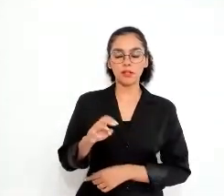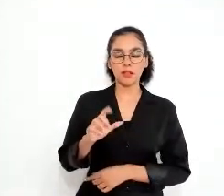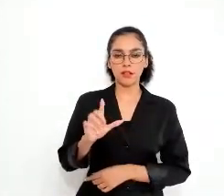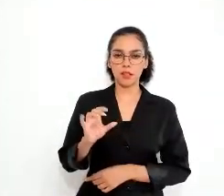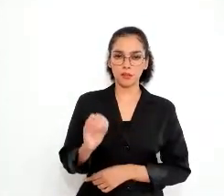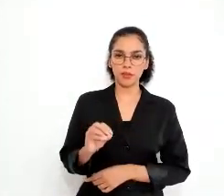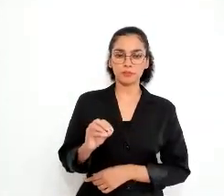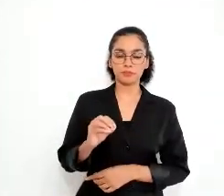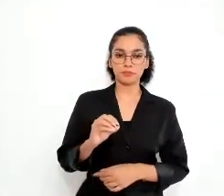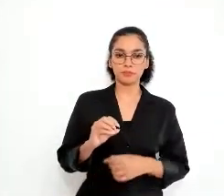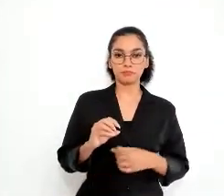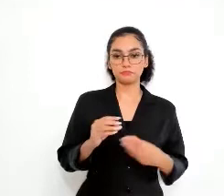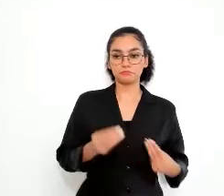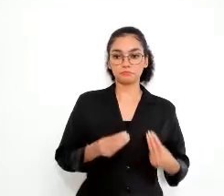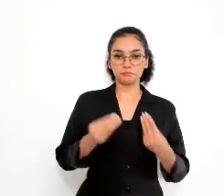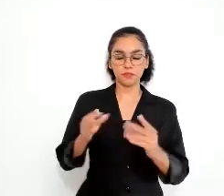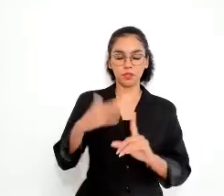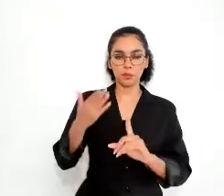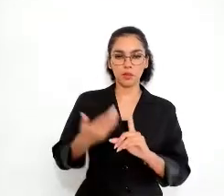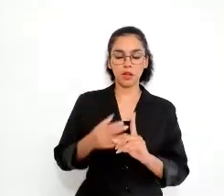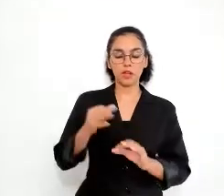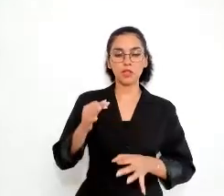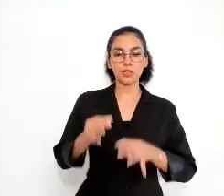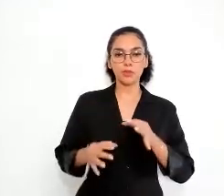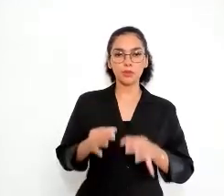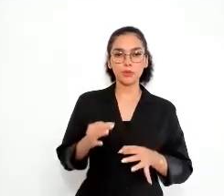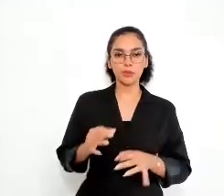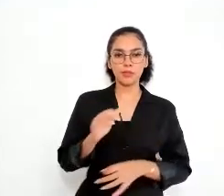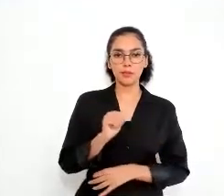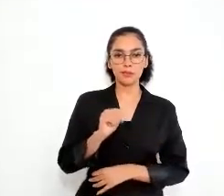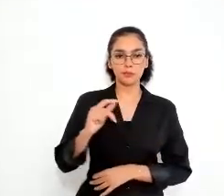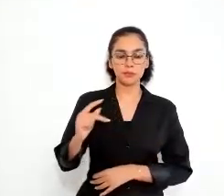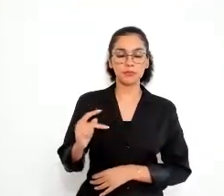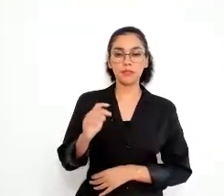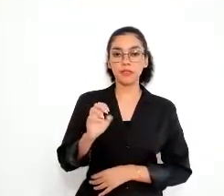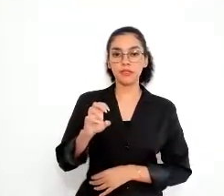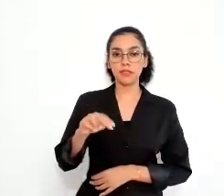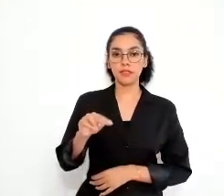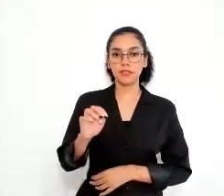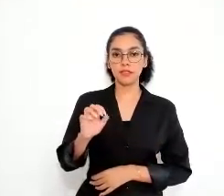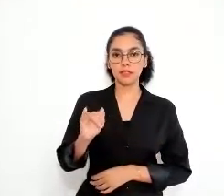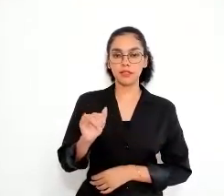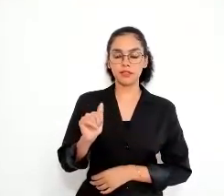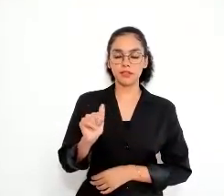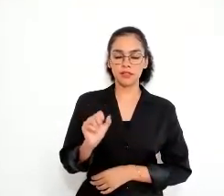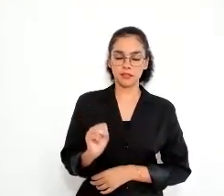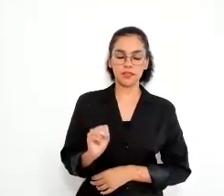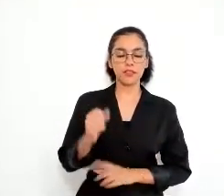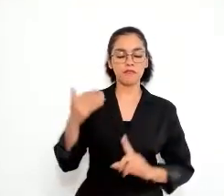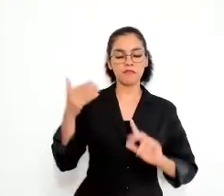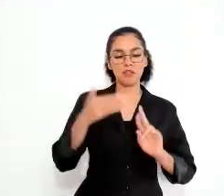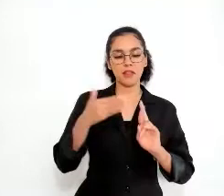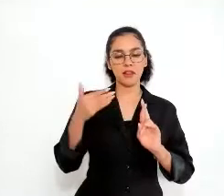juiz aposentado Enéas Olímpio Maia, referência no mundo jurídico.